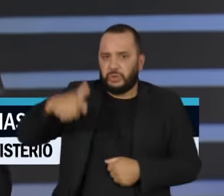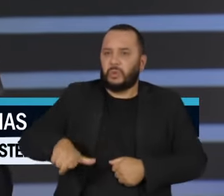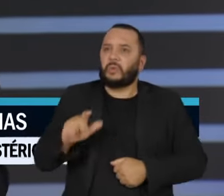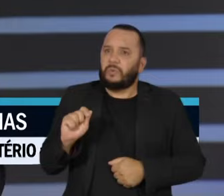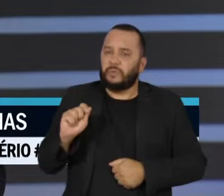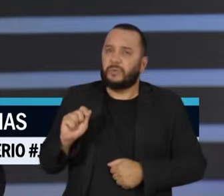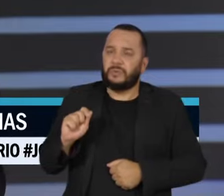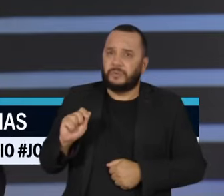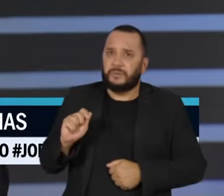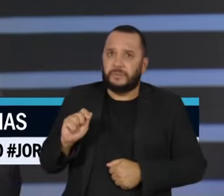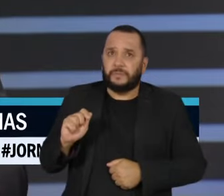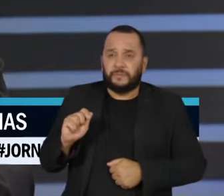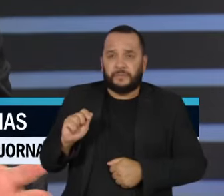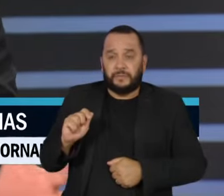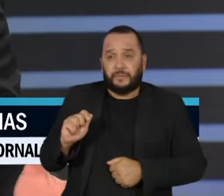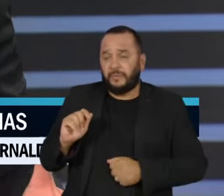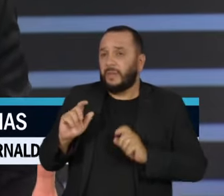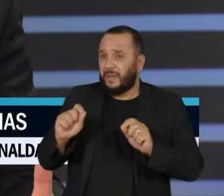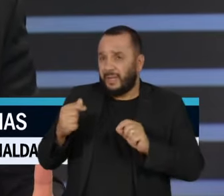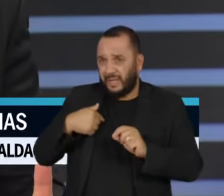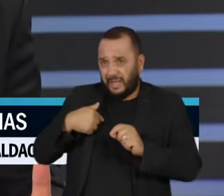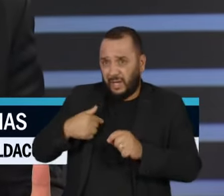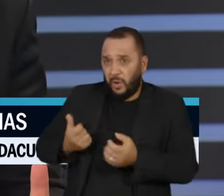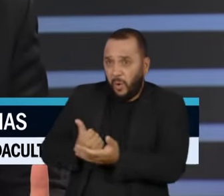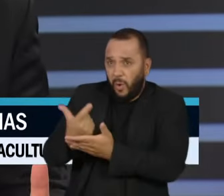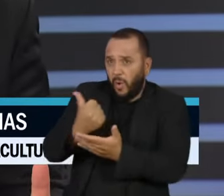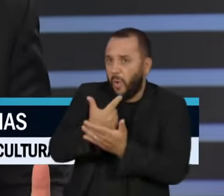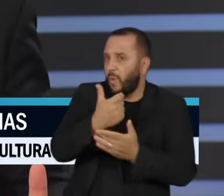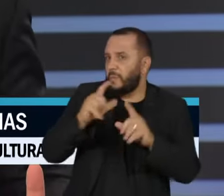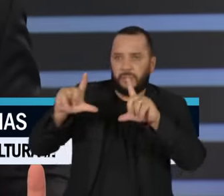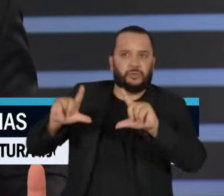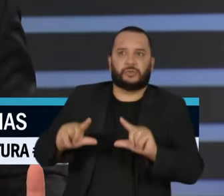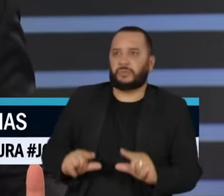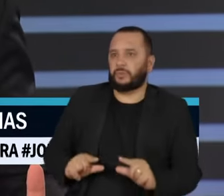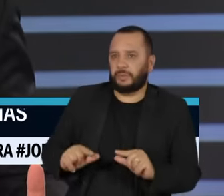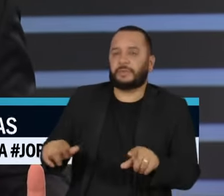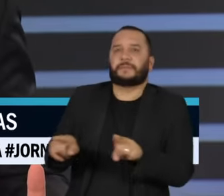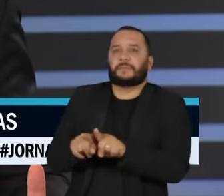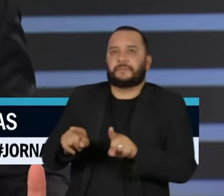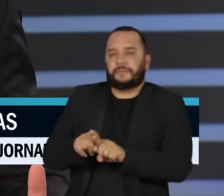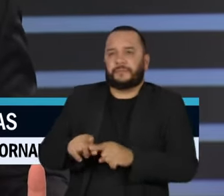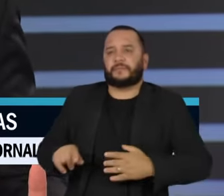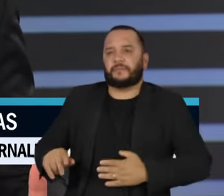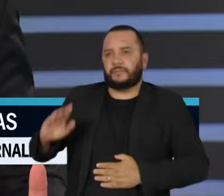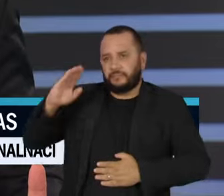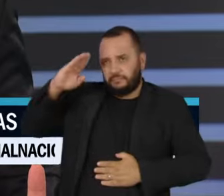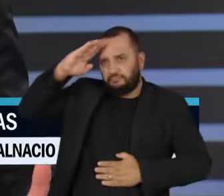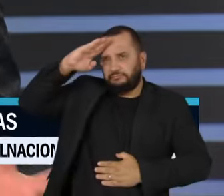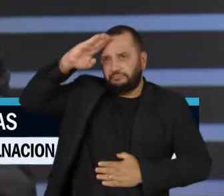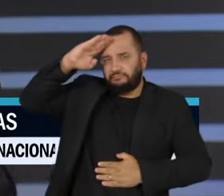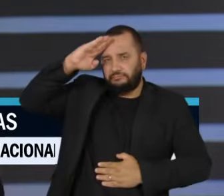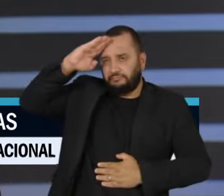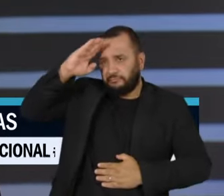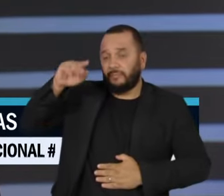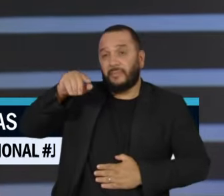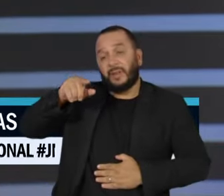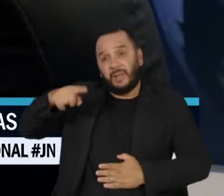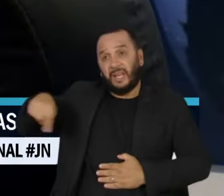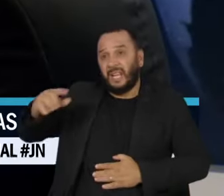dizer, diminuir a possibilidade de compras, tirar do Exército, que não tem sido capaz de atuar na questão do registro de armamentos,